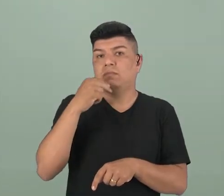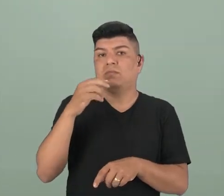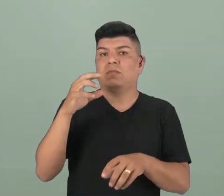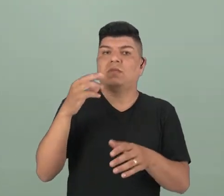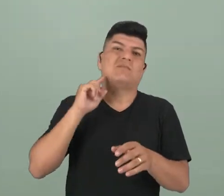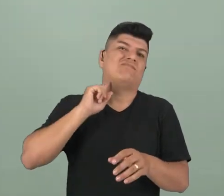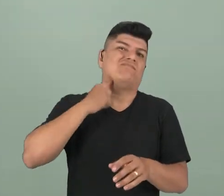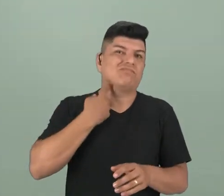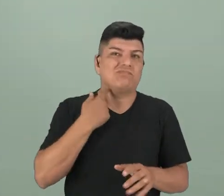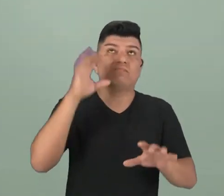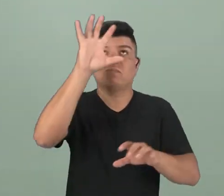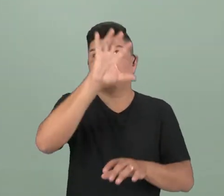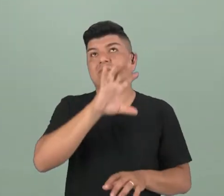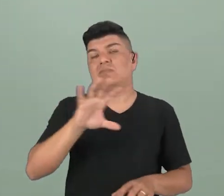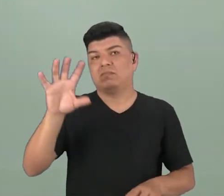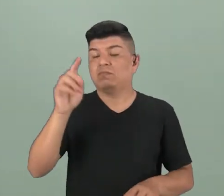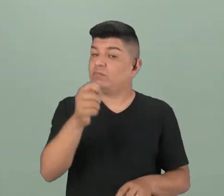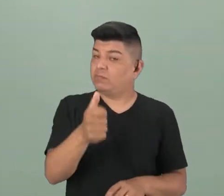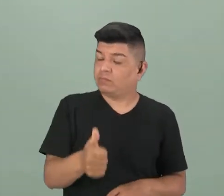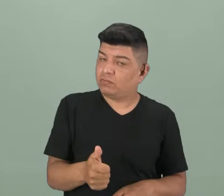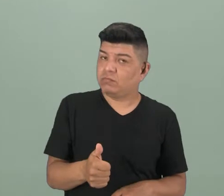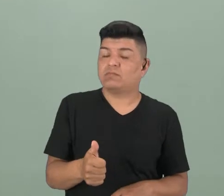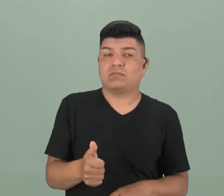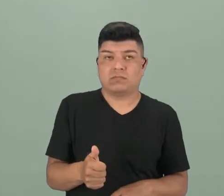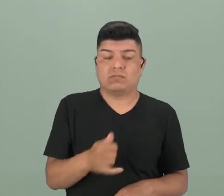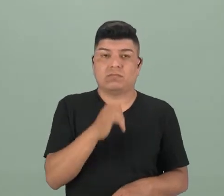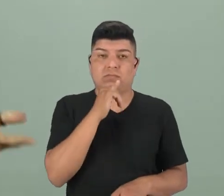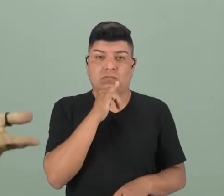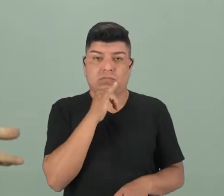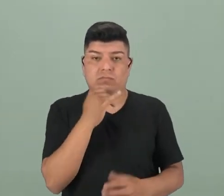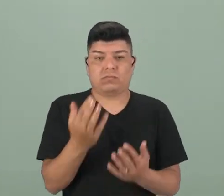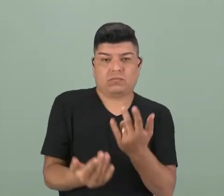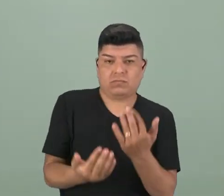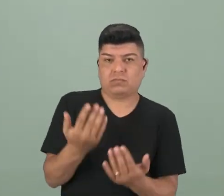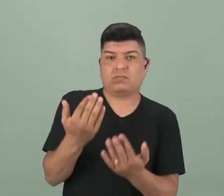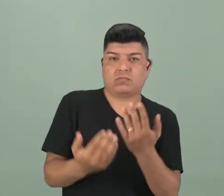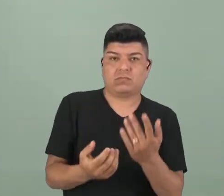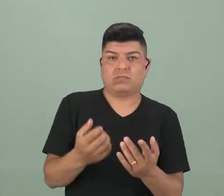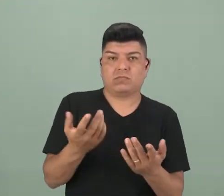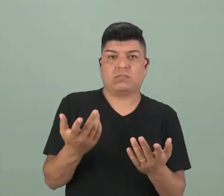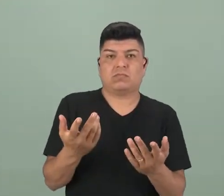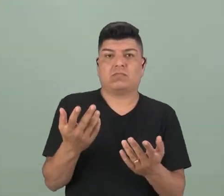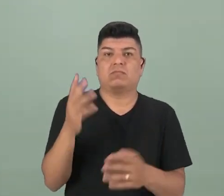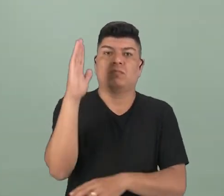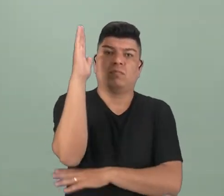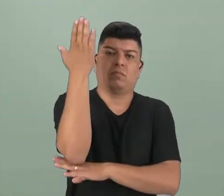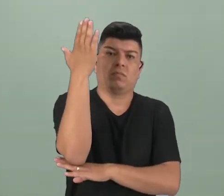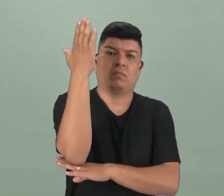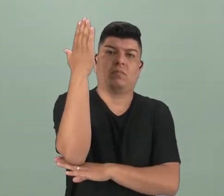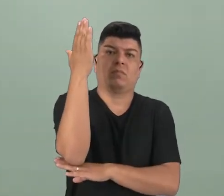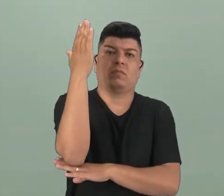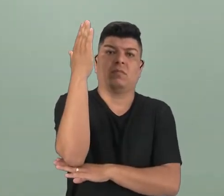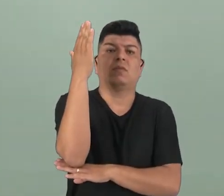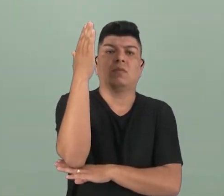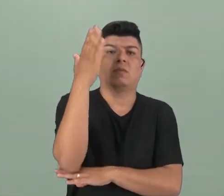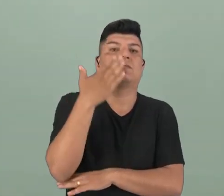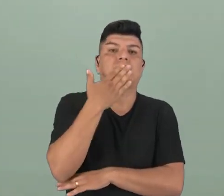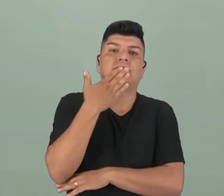tanto o meio ambiente. Por exemplo, a queima do bagaço de cana. As pessoas utilizam a cana para fazer o etanol,